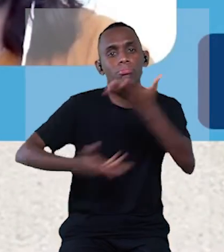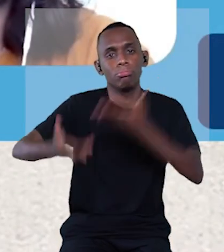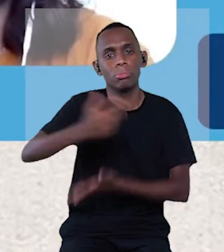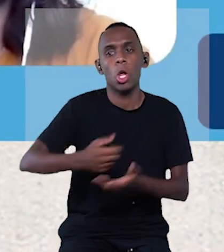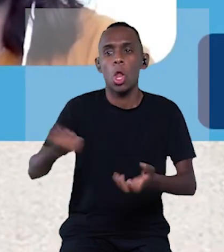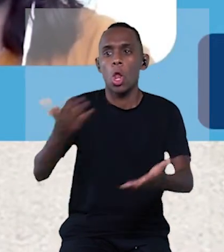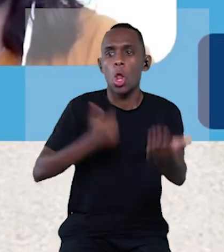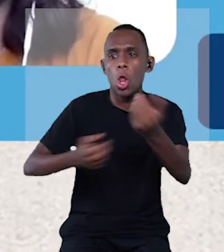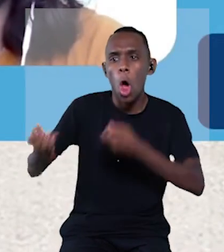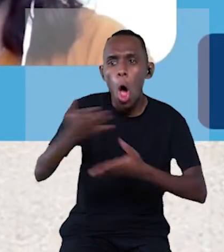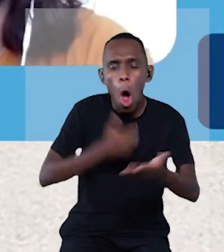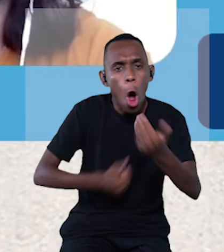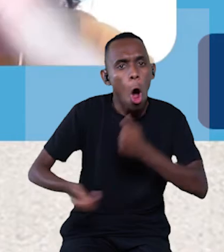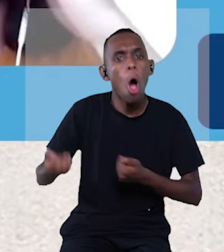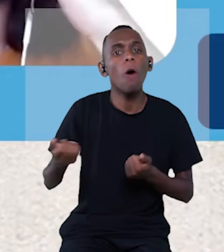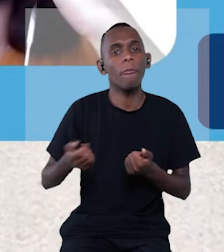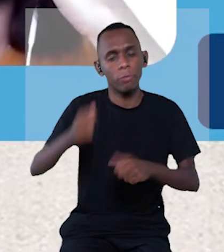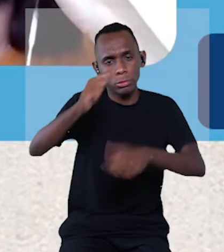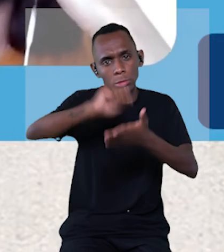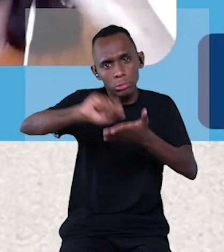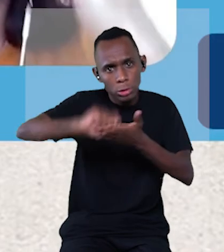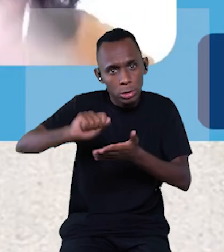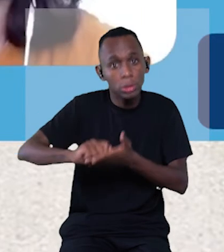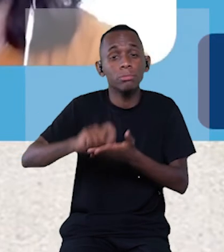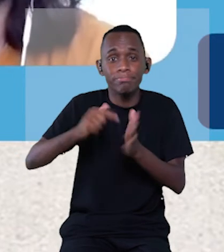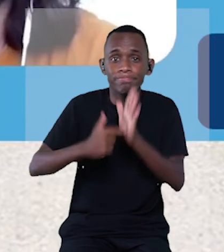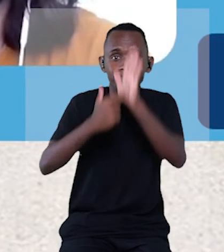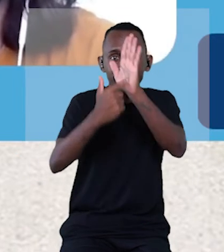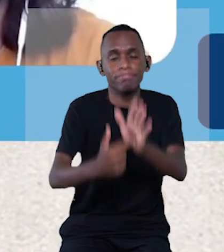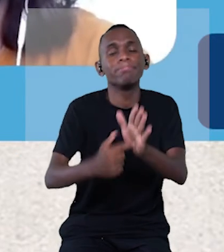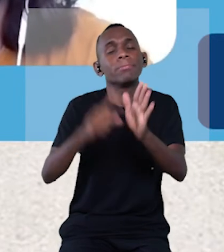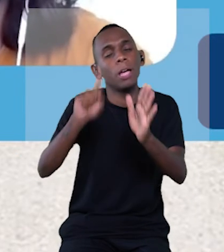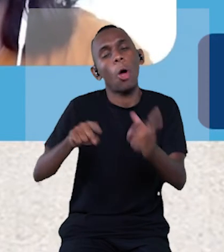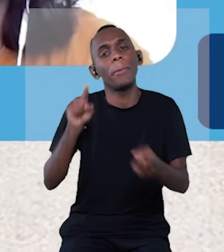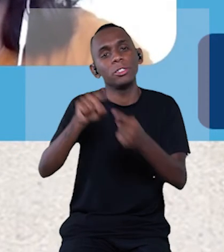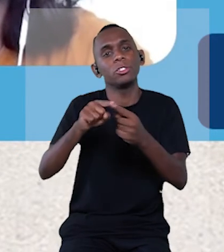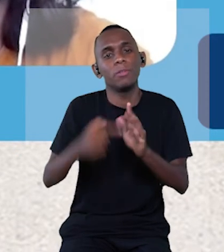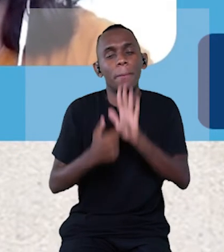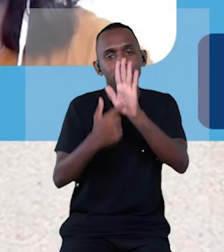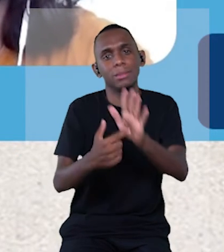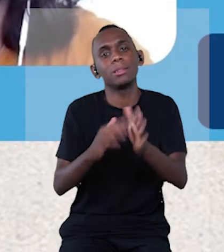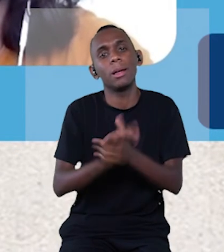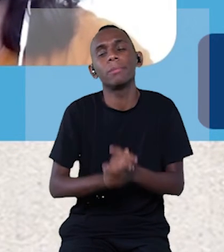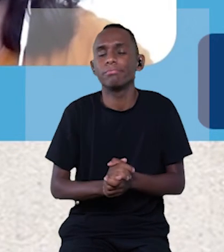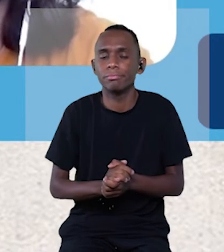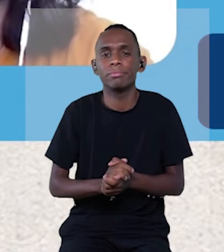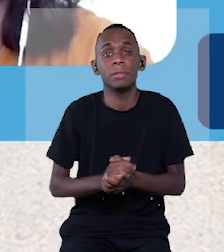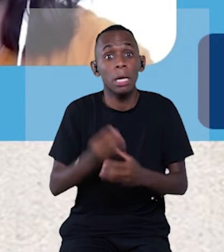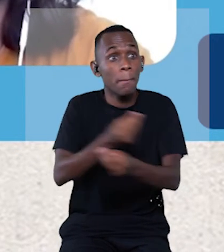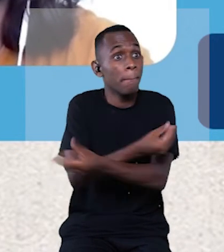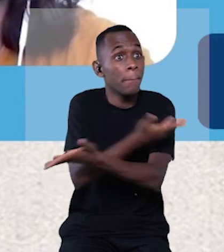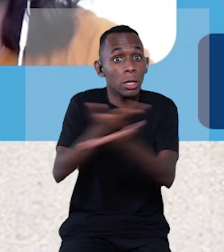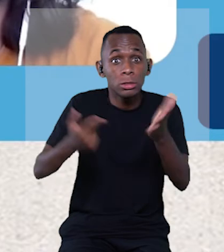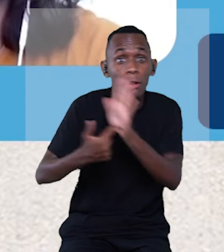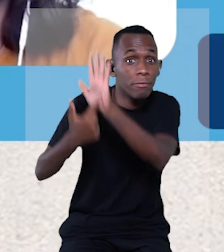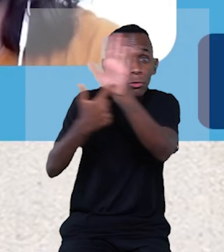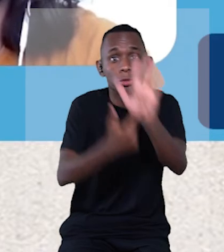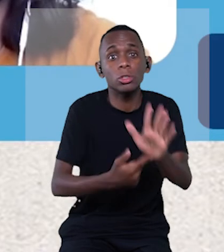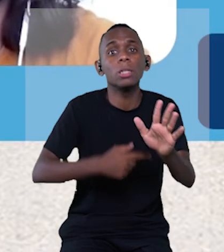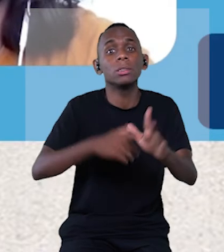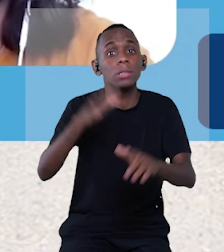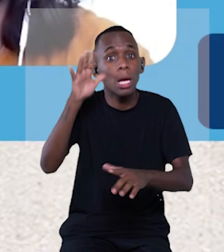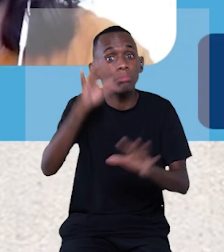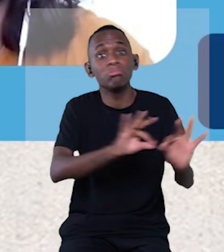Papo também, né? Trazer os novos escritores, quem está lançando livros e apresentar mesmo